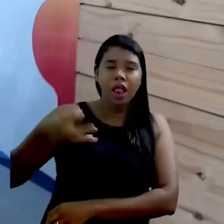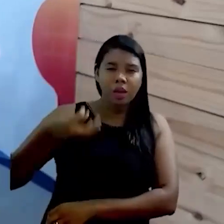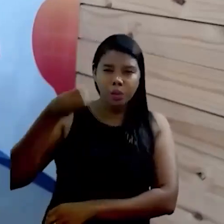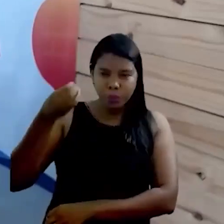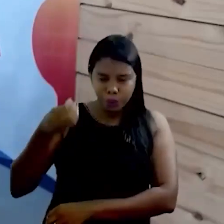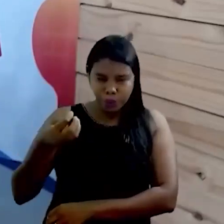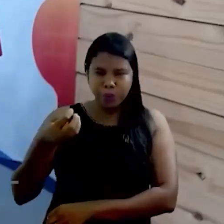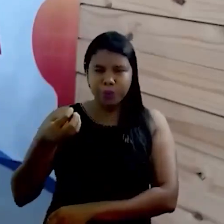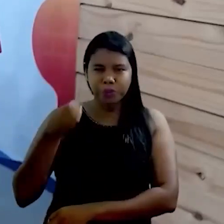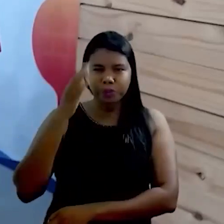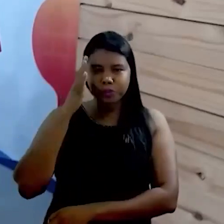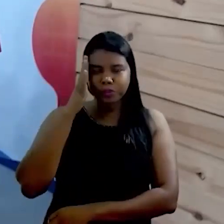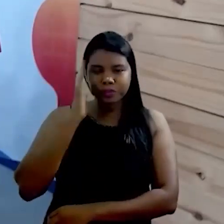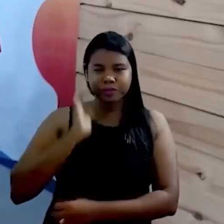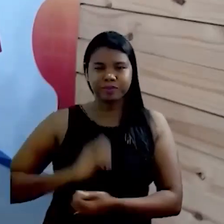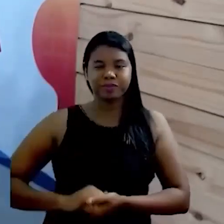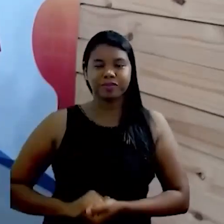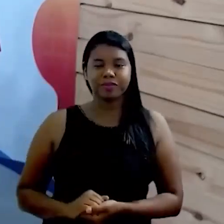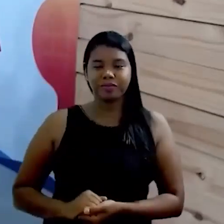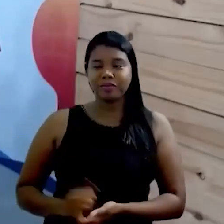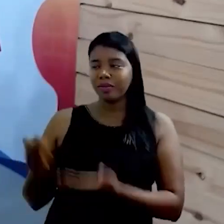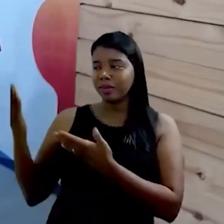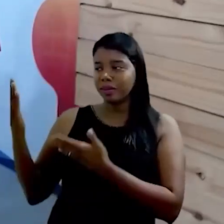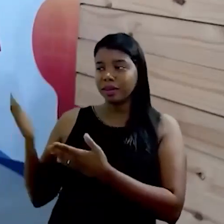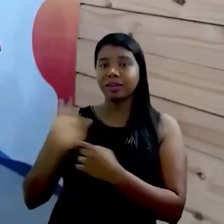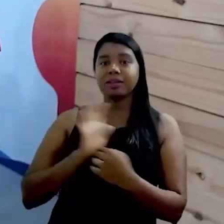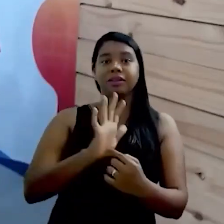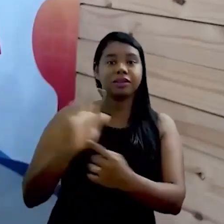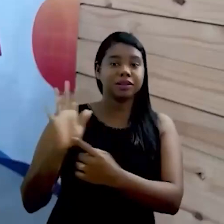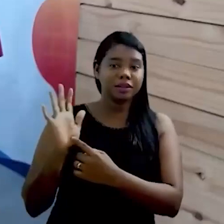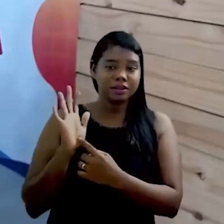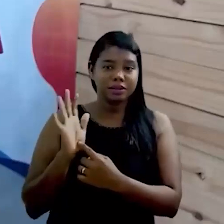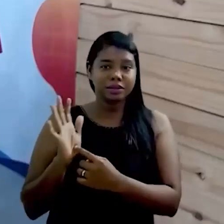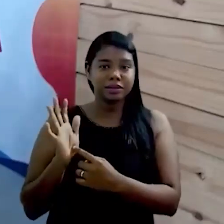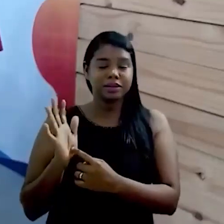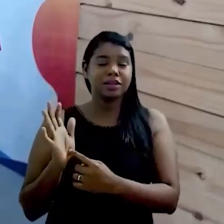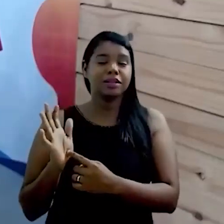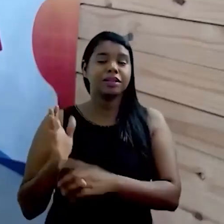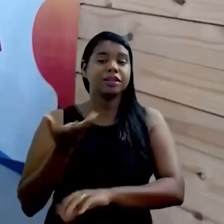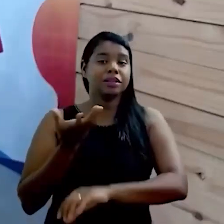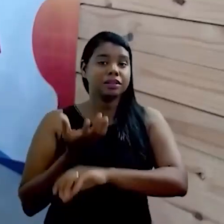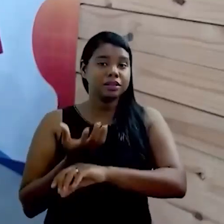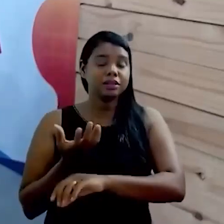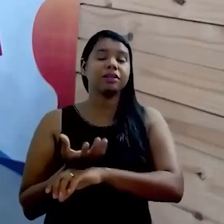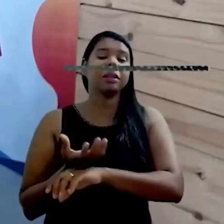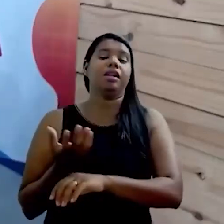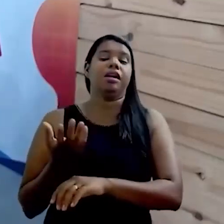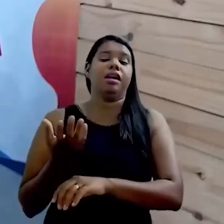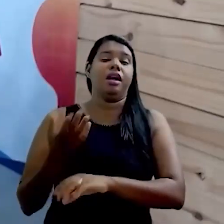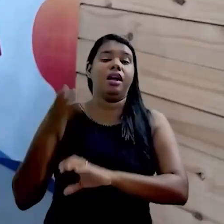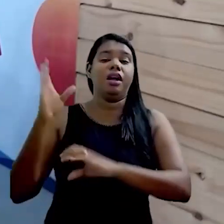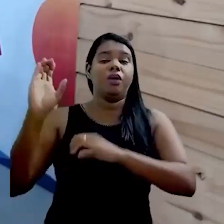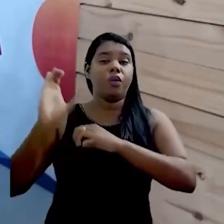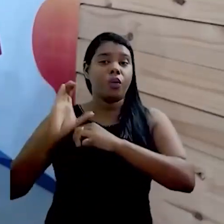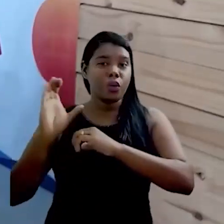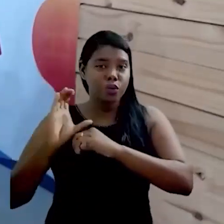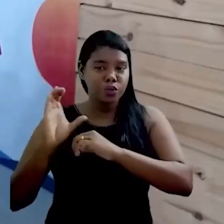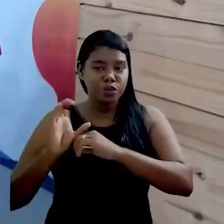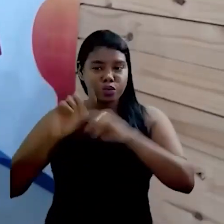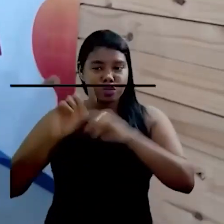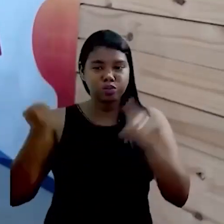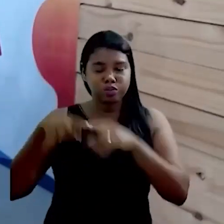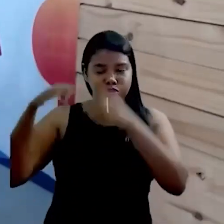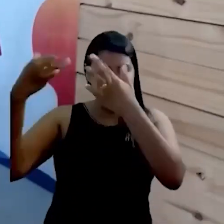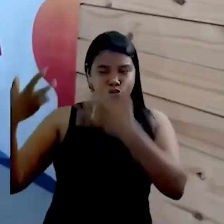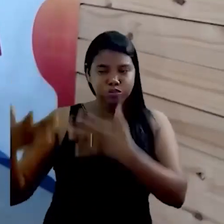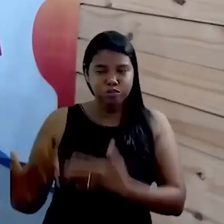bastante holístico. Isso. Lara já está adiantando, inclusive, as competências necessárias para que um consultor